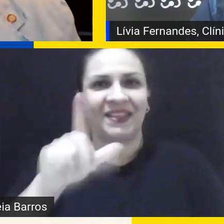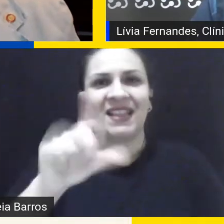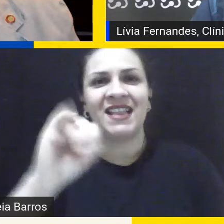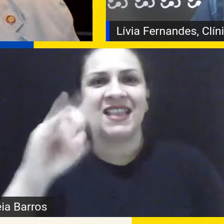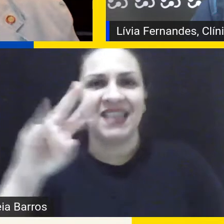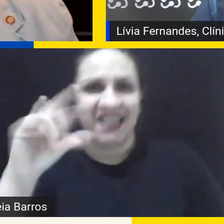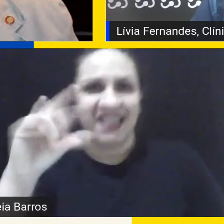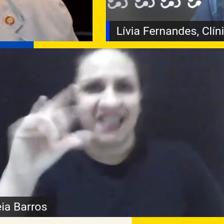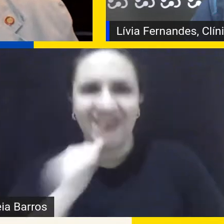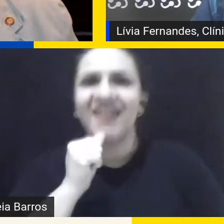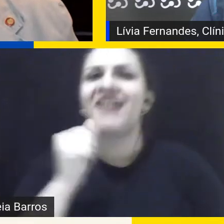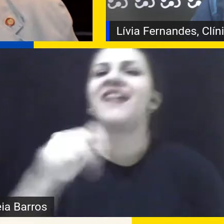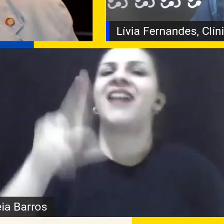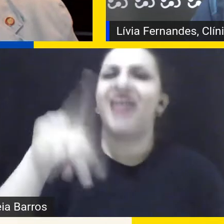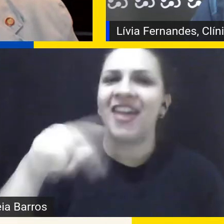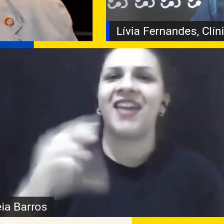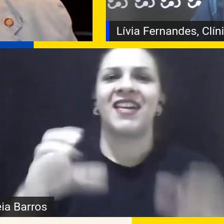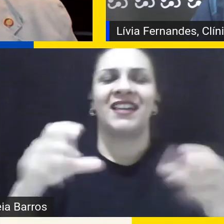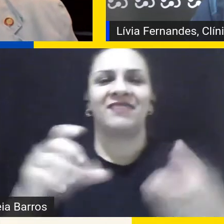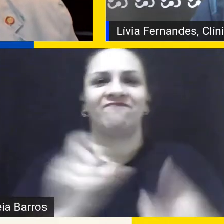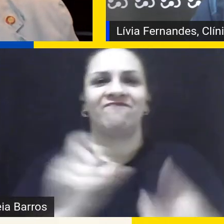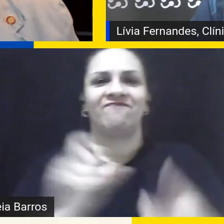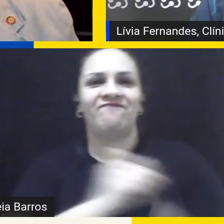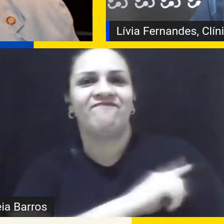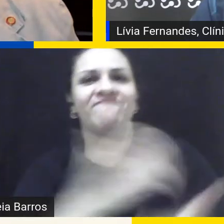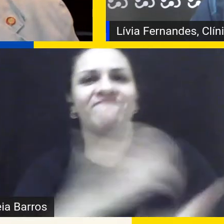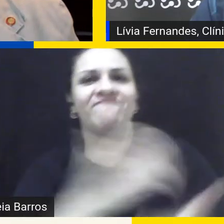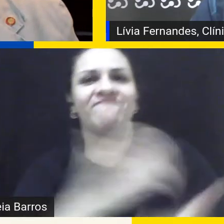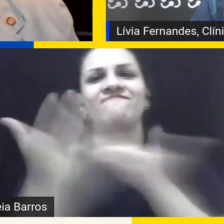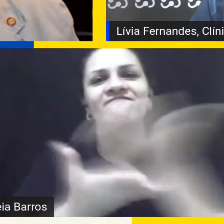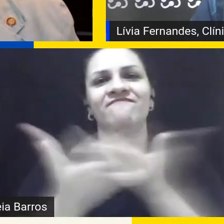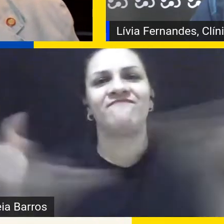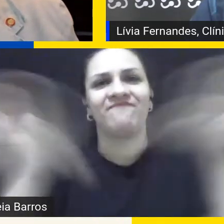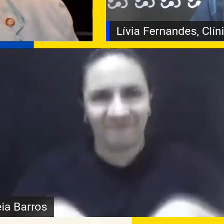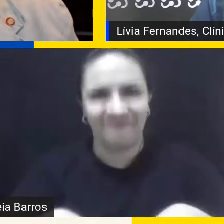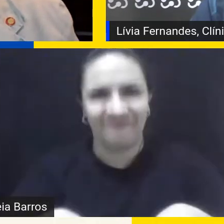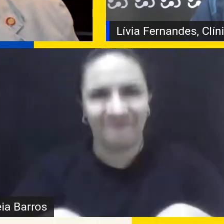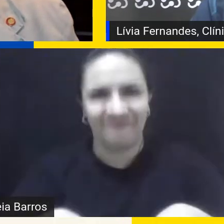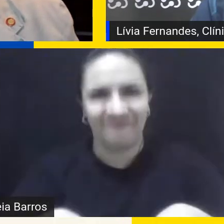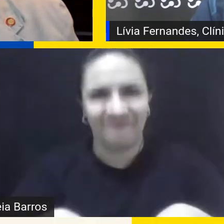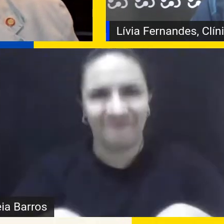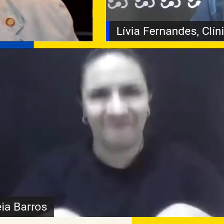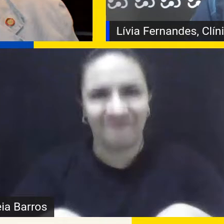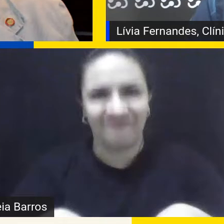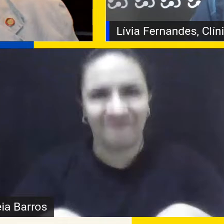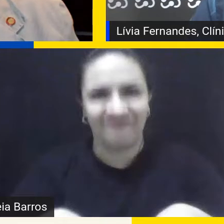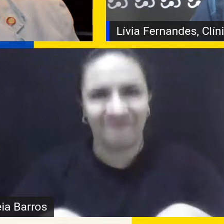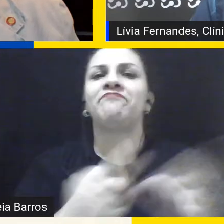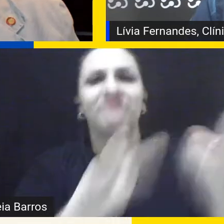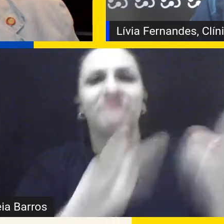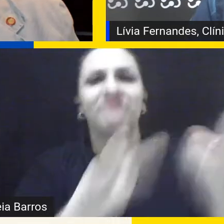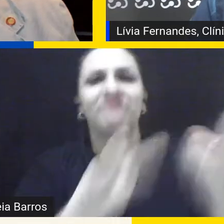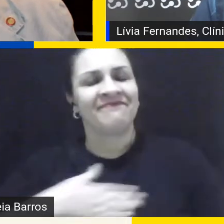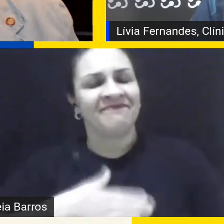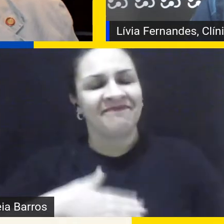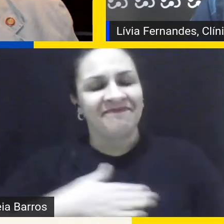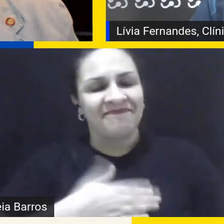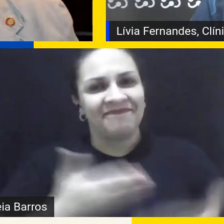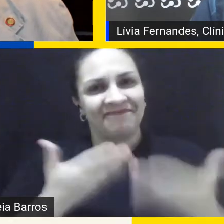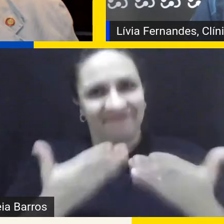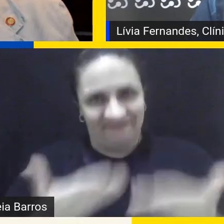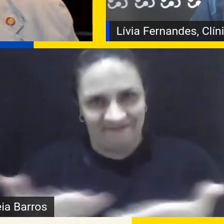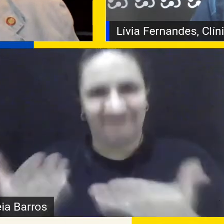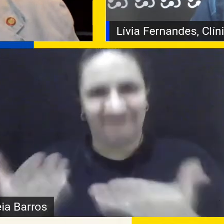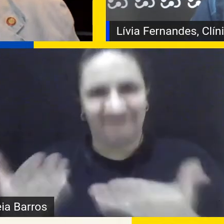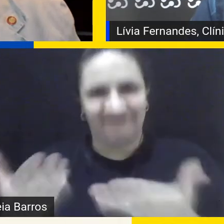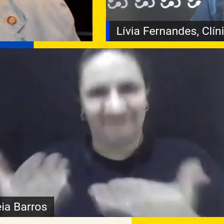que é da Clínica Interação. Nós convidamos ela, gentilmente